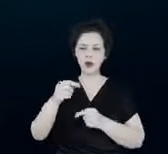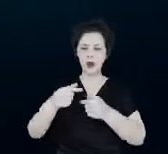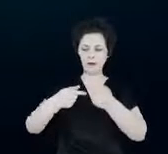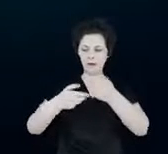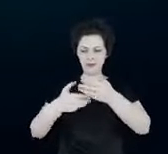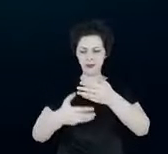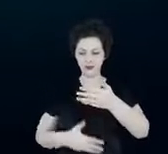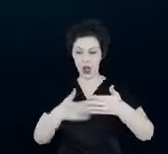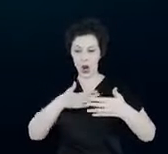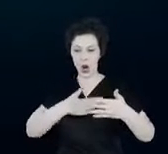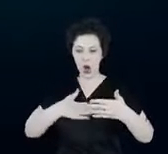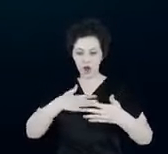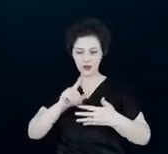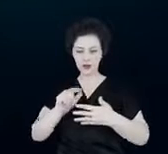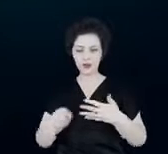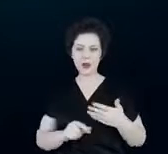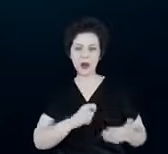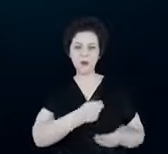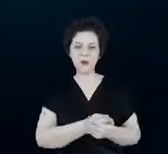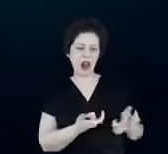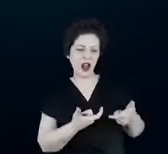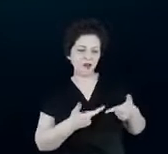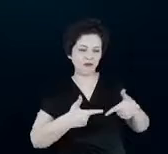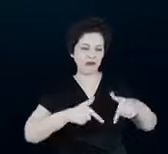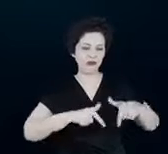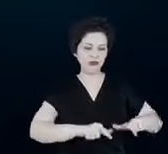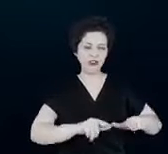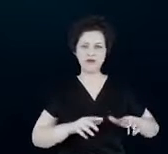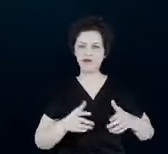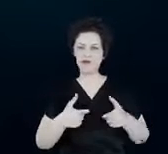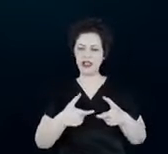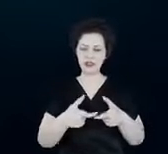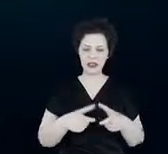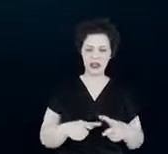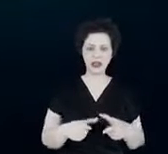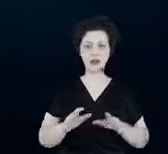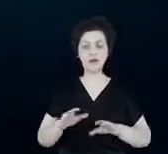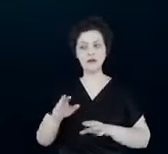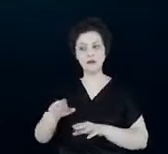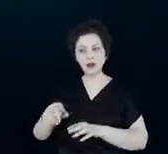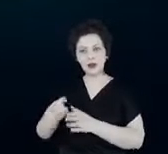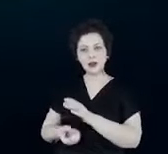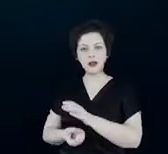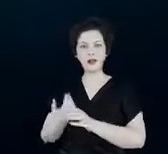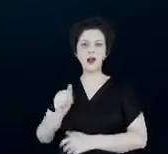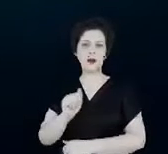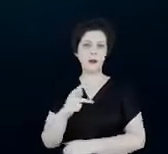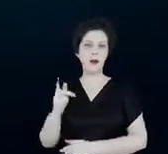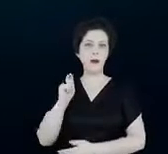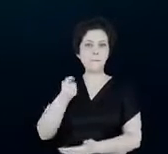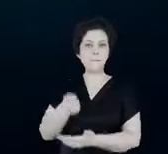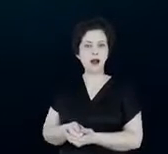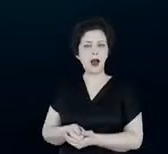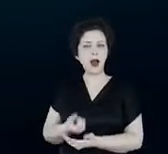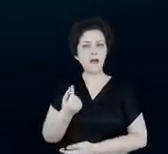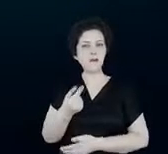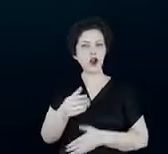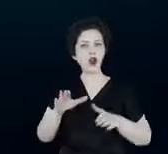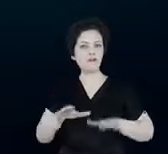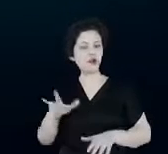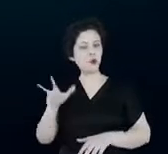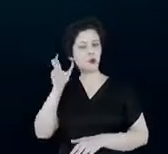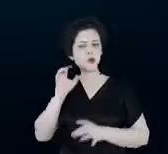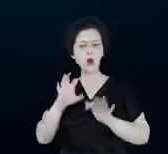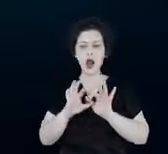ficar pagando a mais fita e socando que eles foram e lançaram né o aplicativo e que você paga um valor fixo para escutar o que você